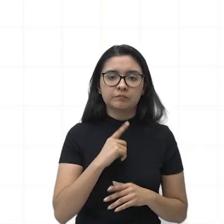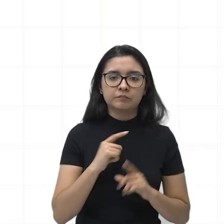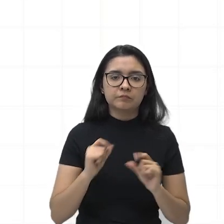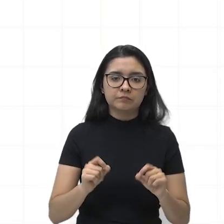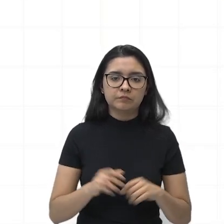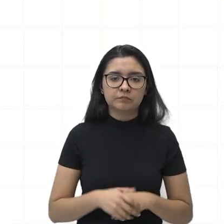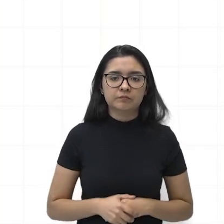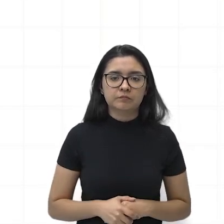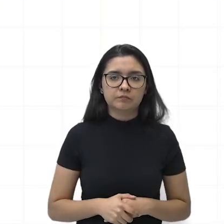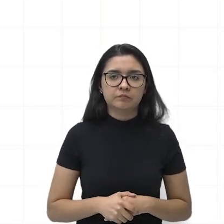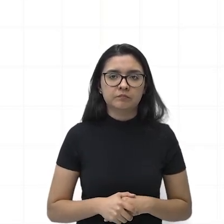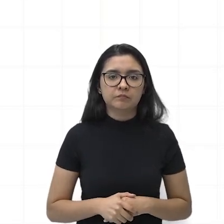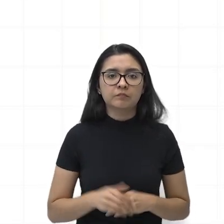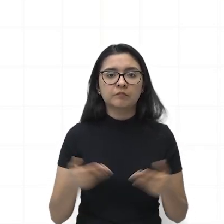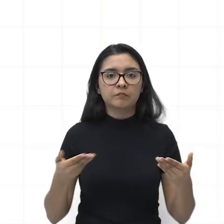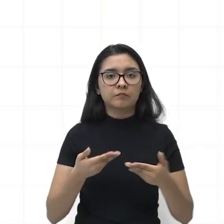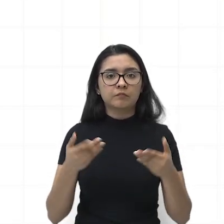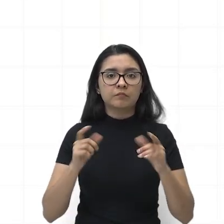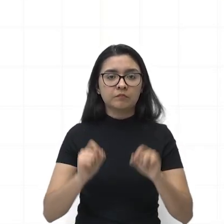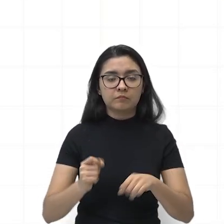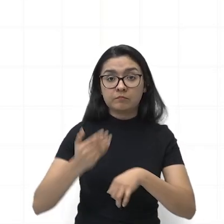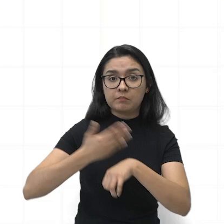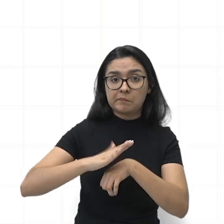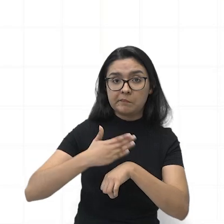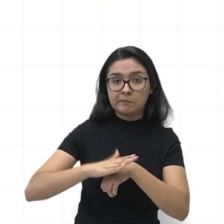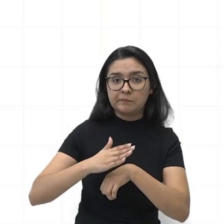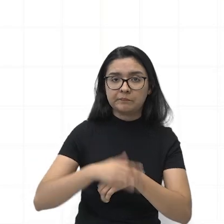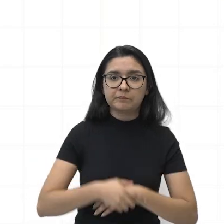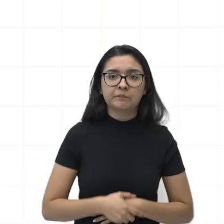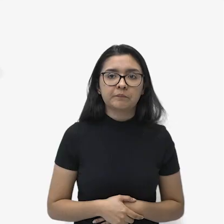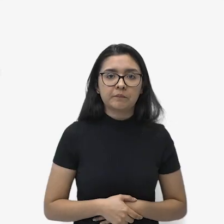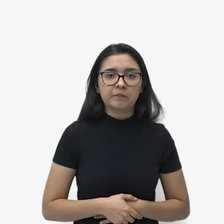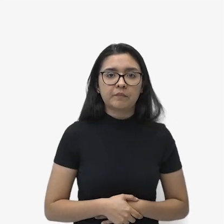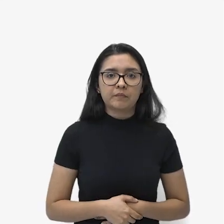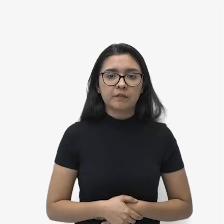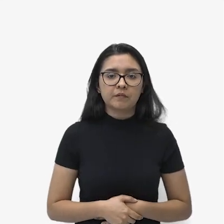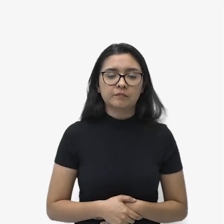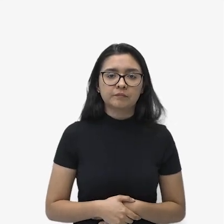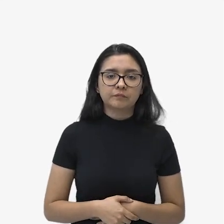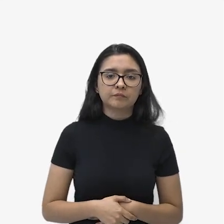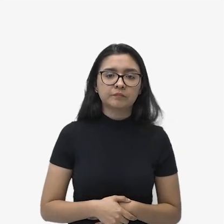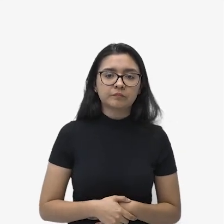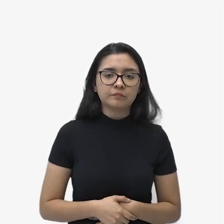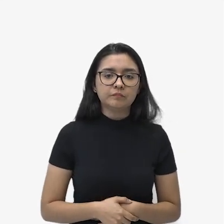momento especial. É hora do exercitando. Vejam só.